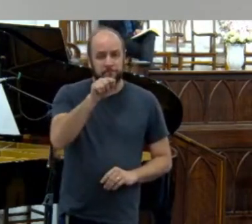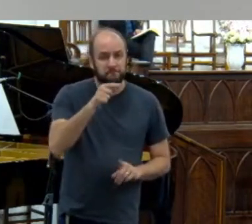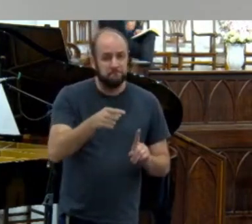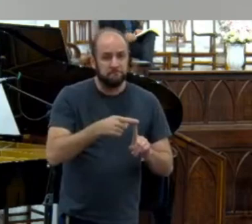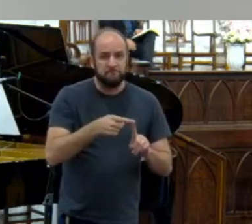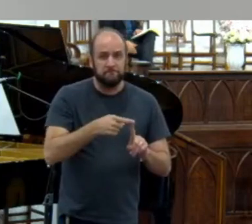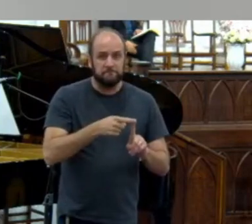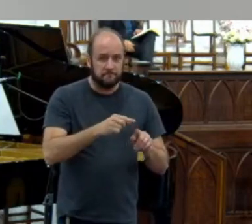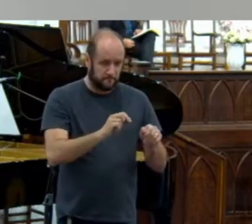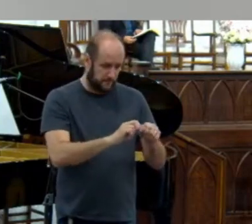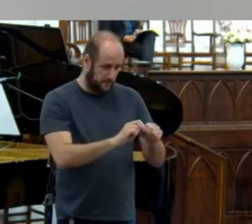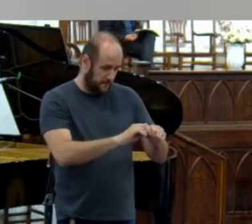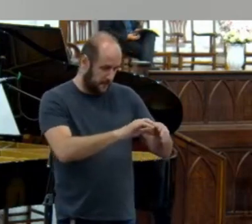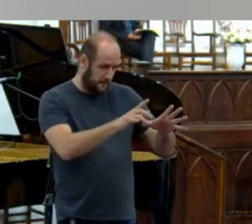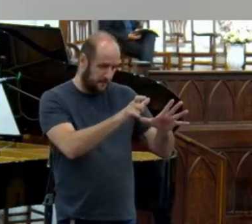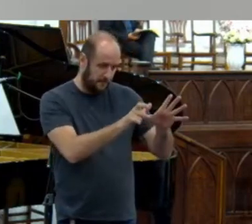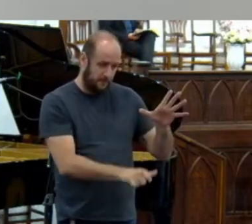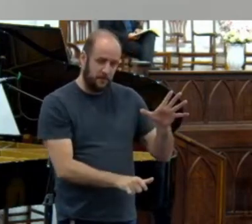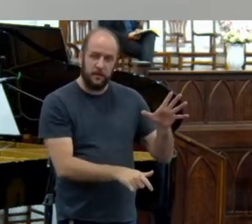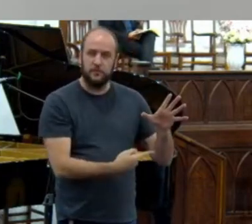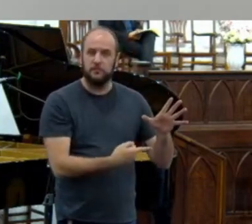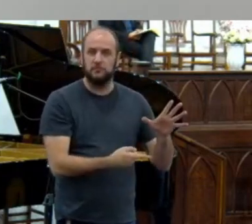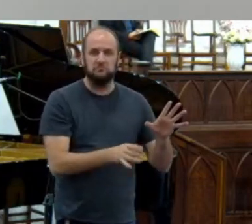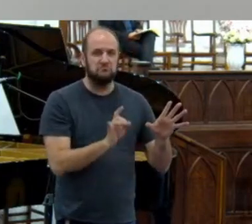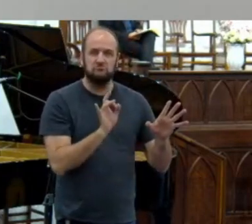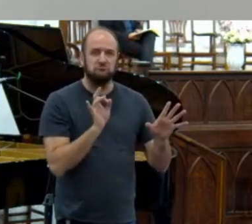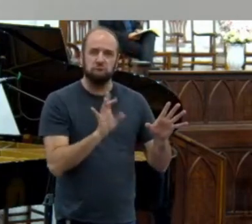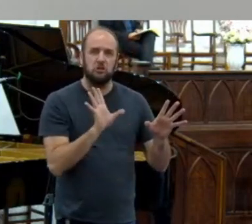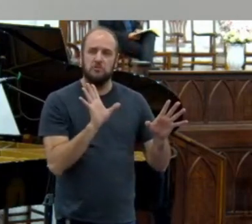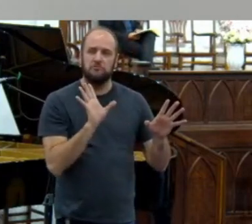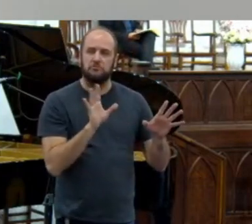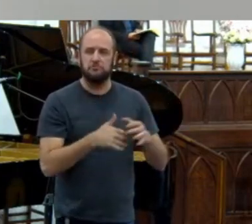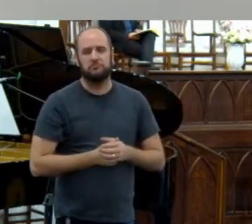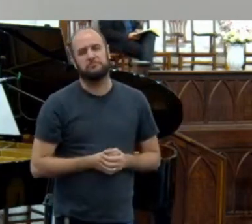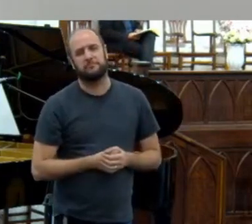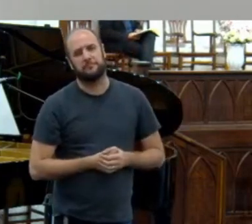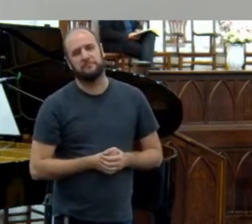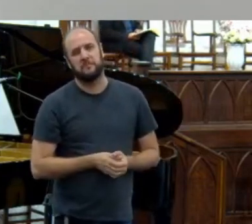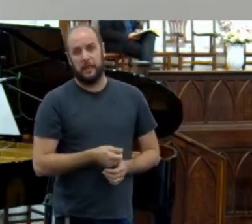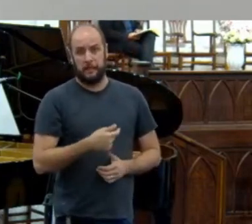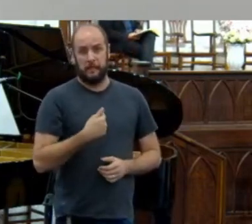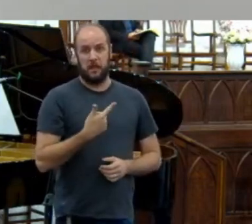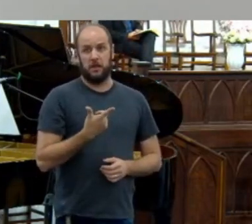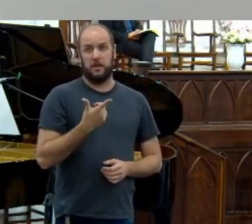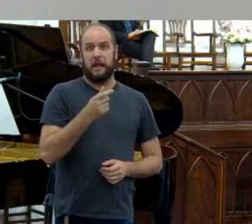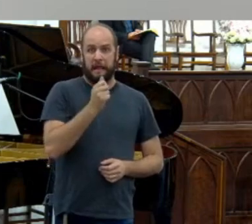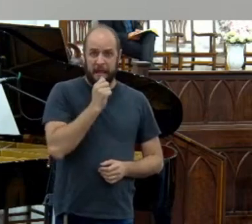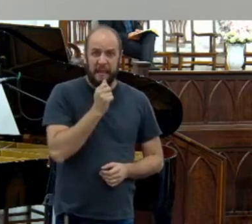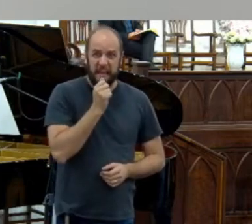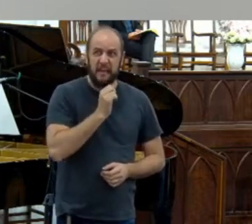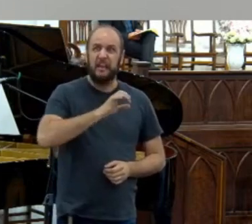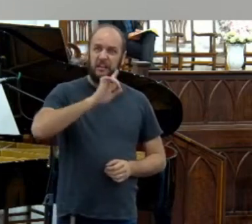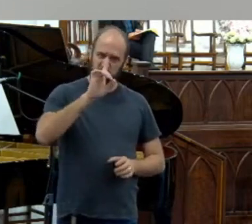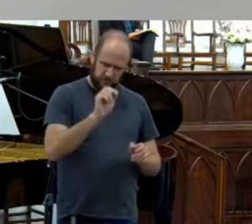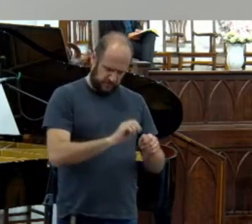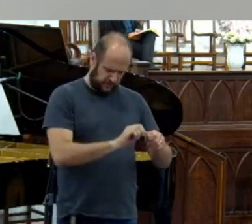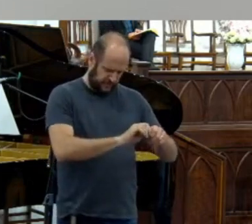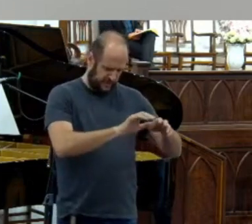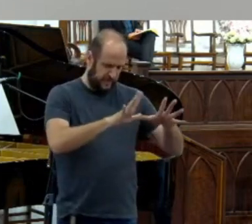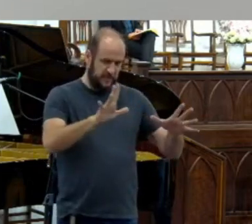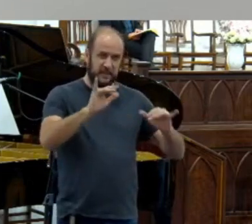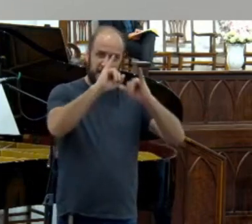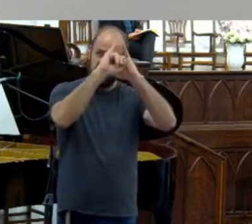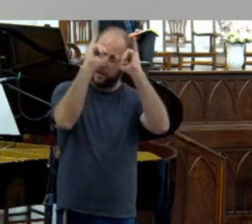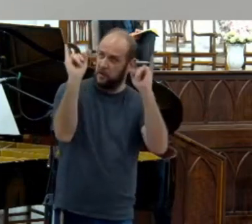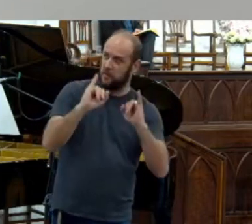criatura, não passas disso. Ainda que eu te tenha criado à minha